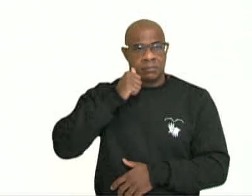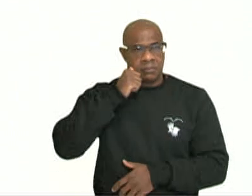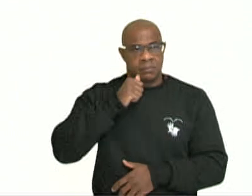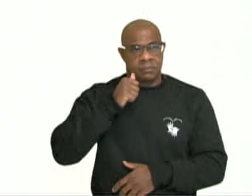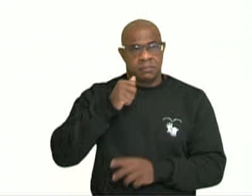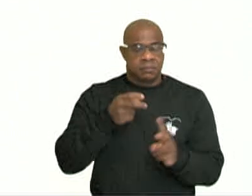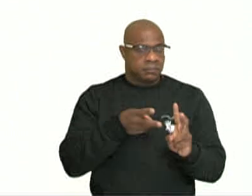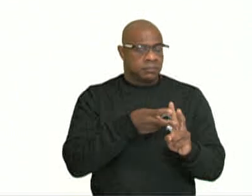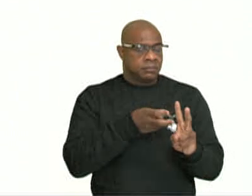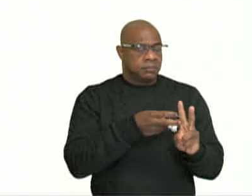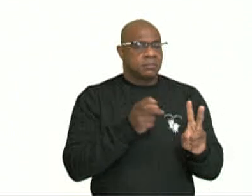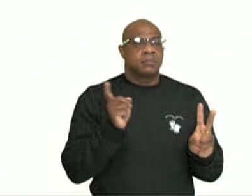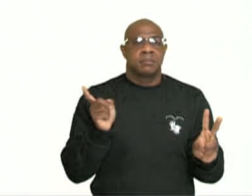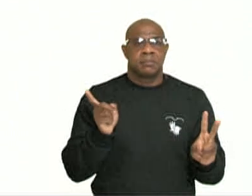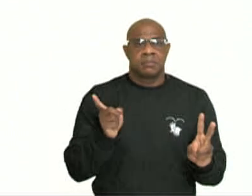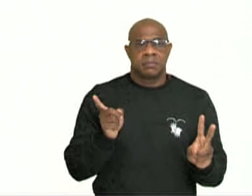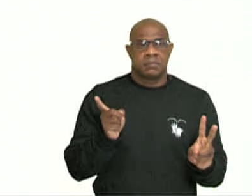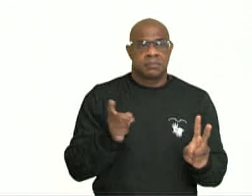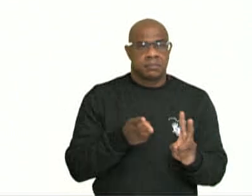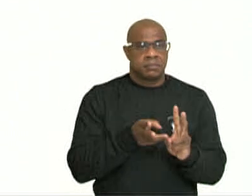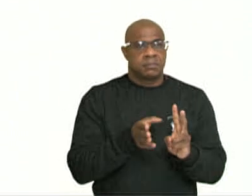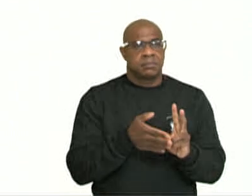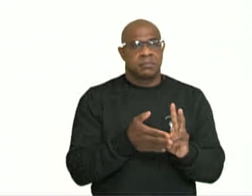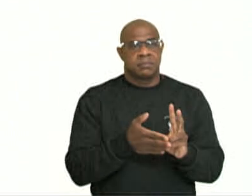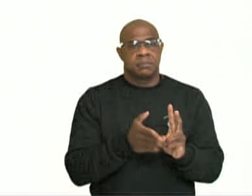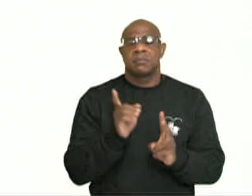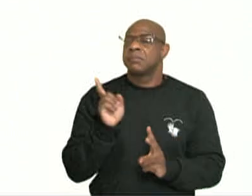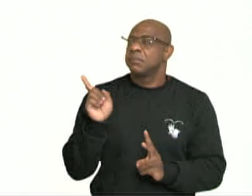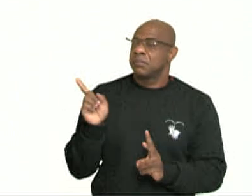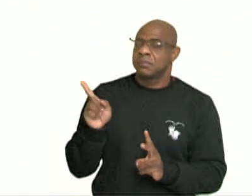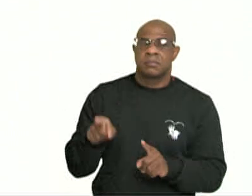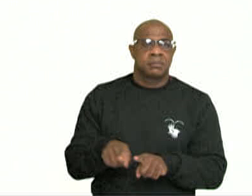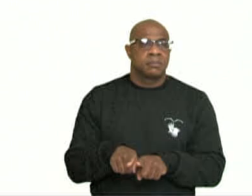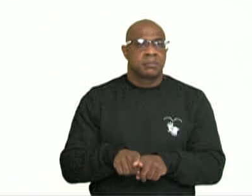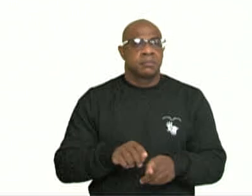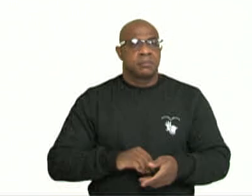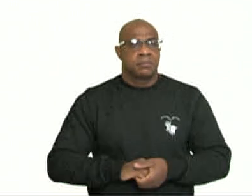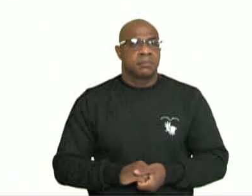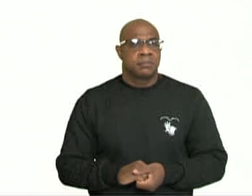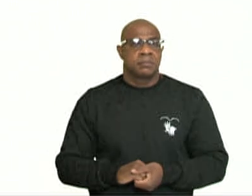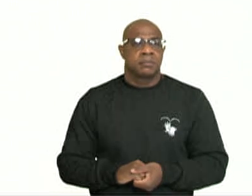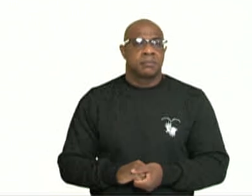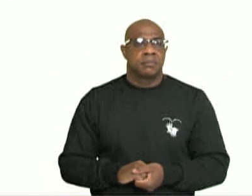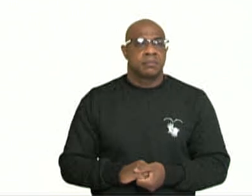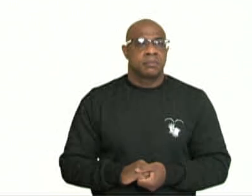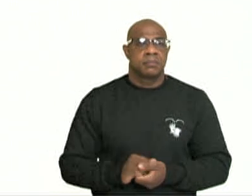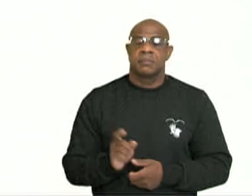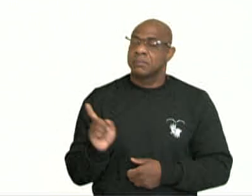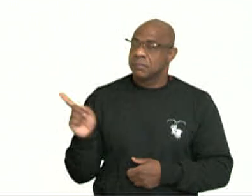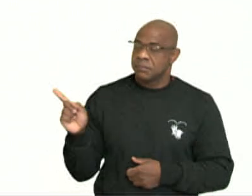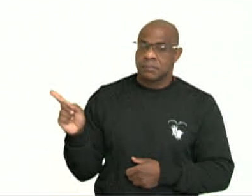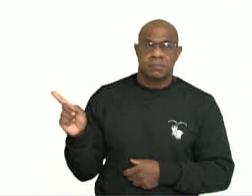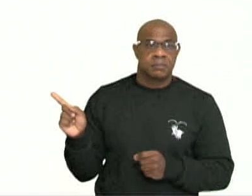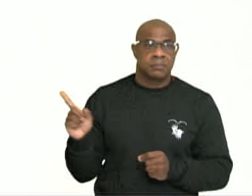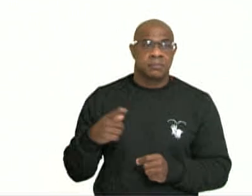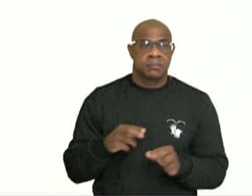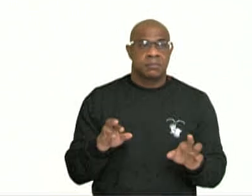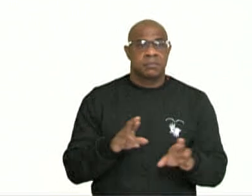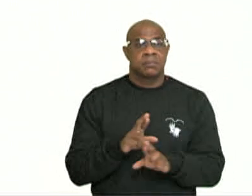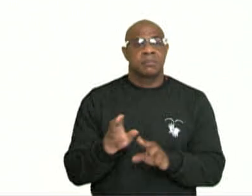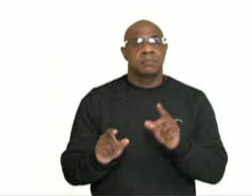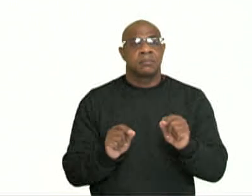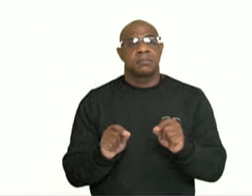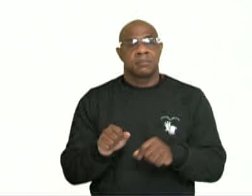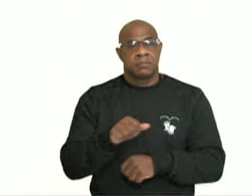de Albert Eknow, né, do século XVII. E está relacionado, inclusive,